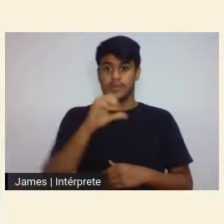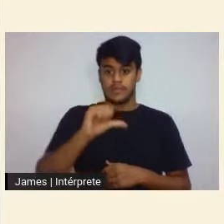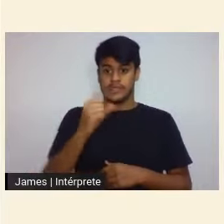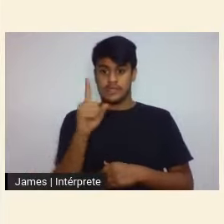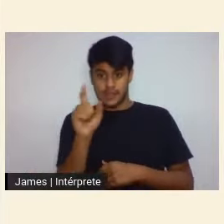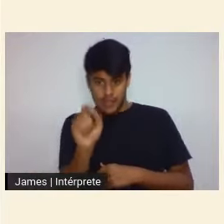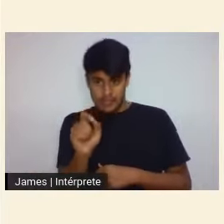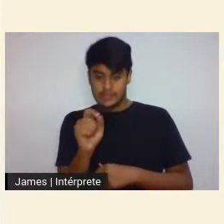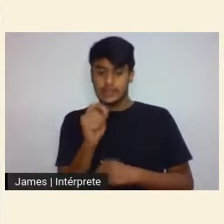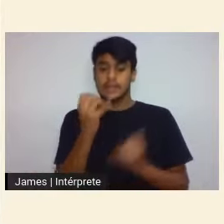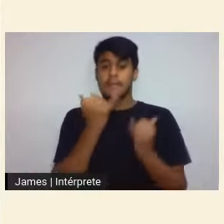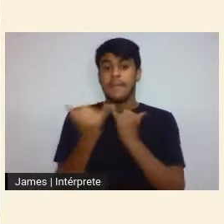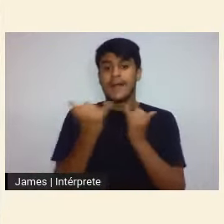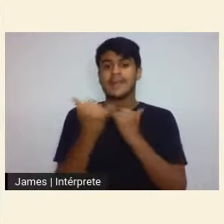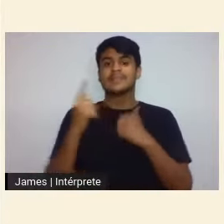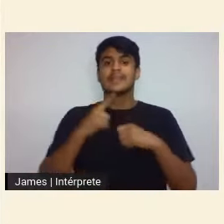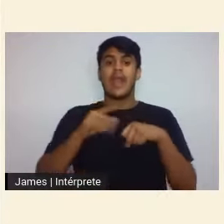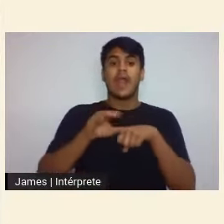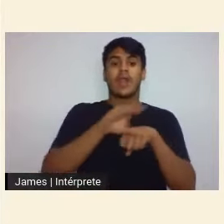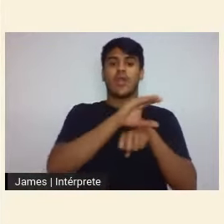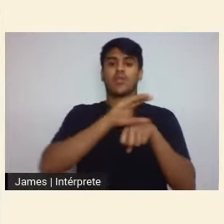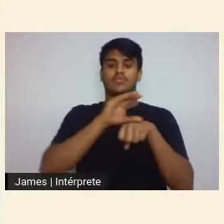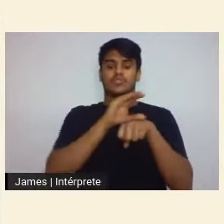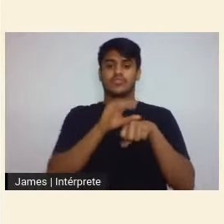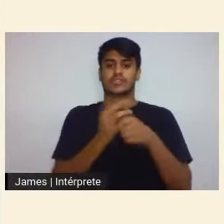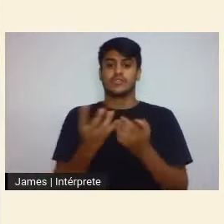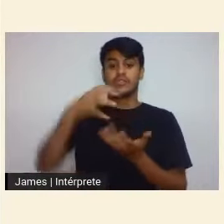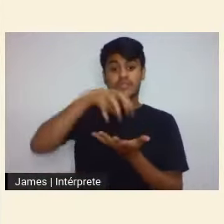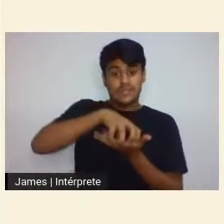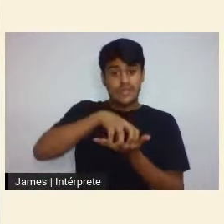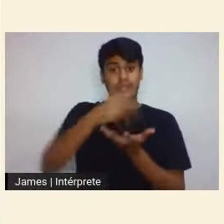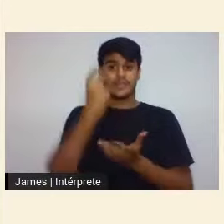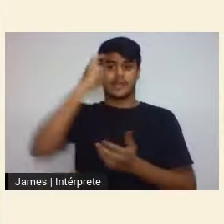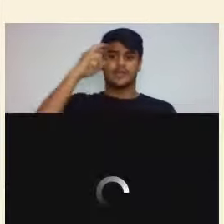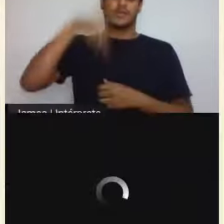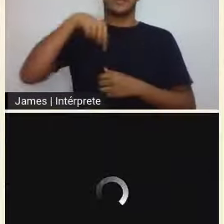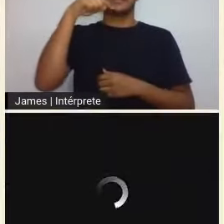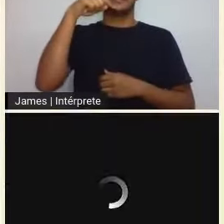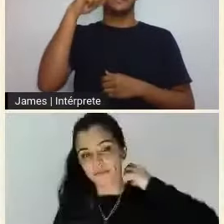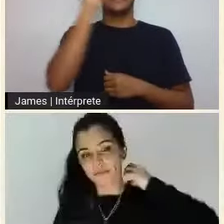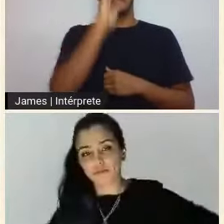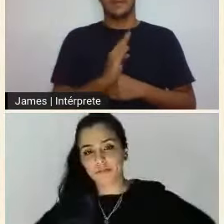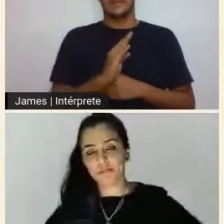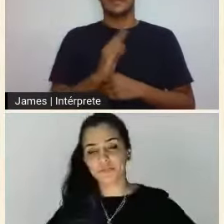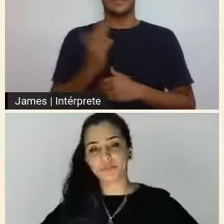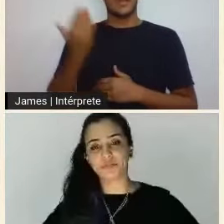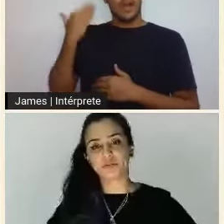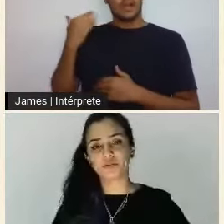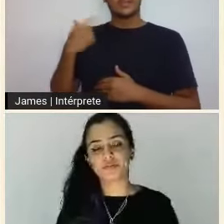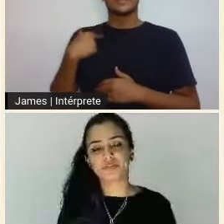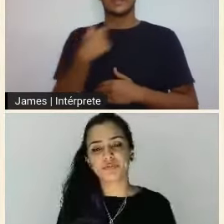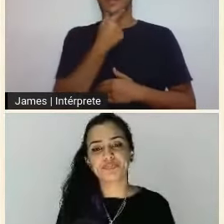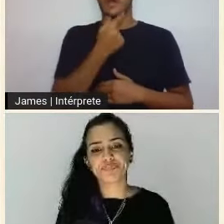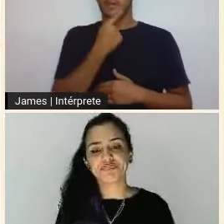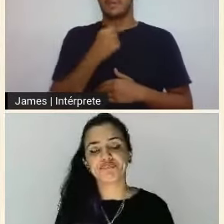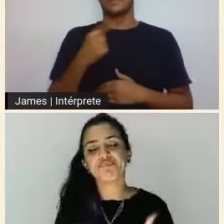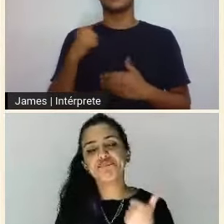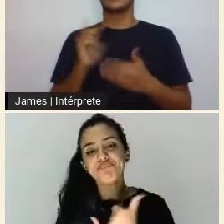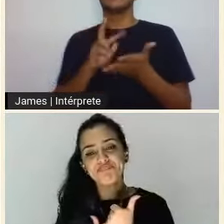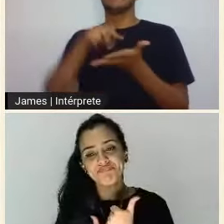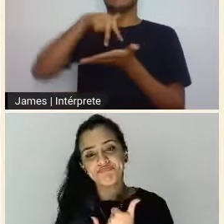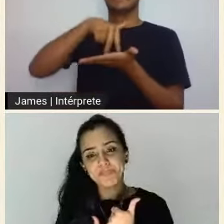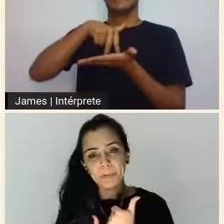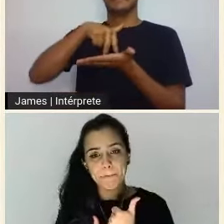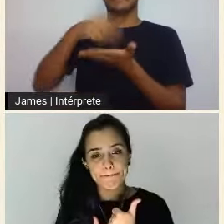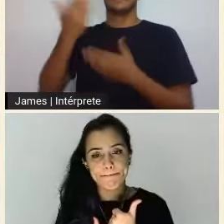a constituição dos centros intelectuais do país, na época dominados pelo Rio de Janeiro, antes sede da